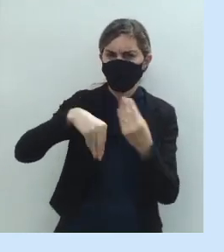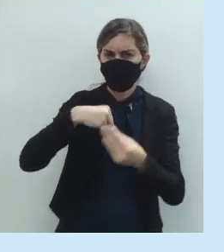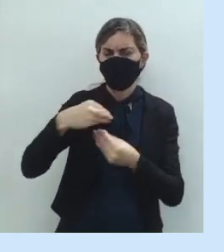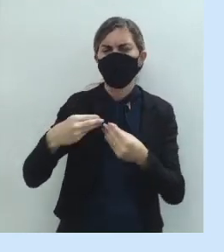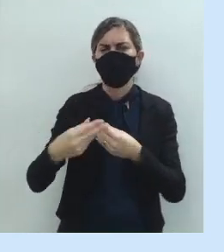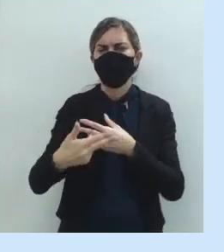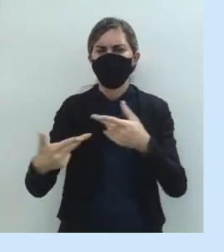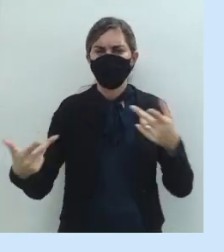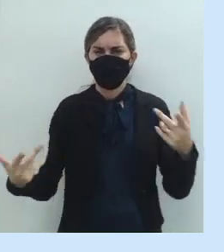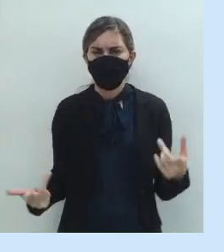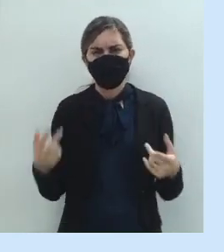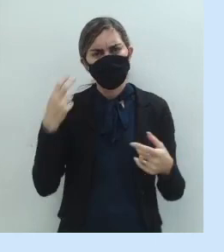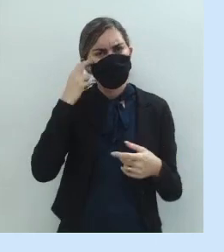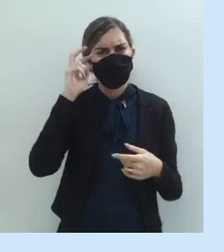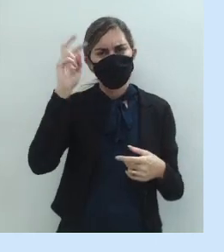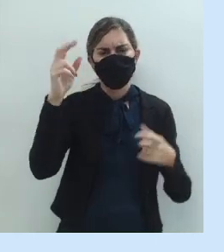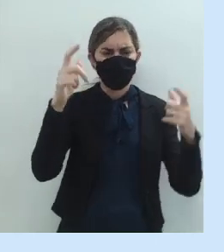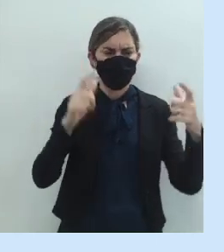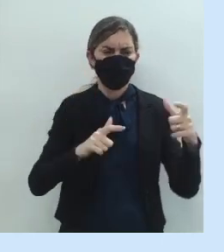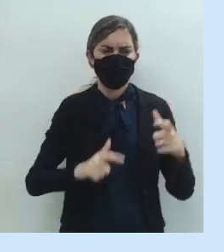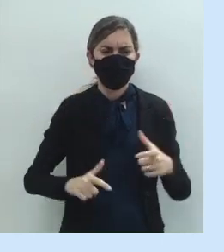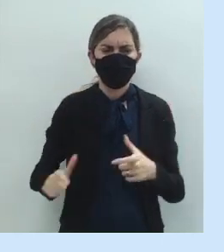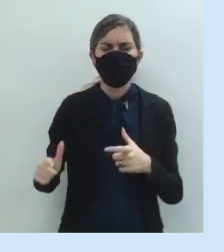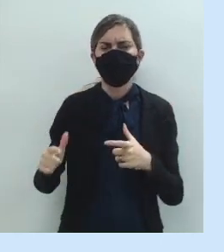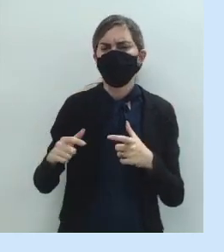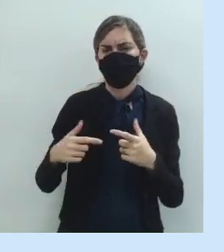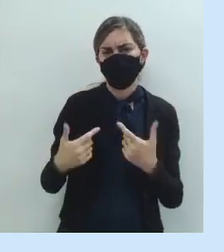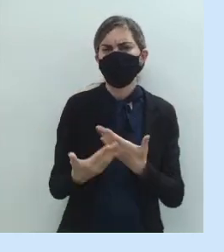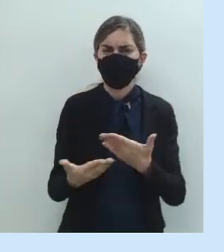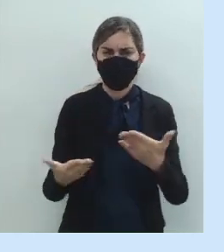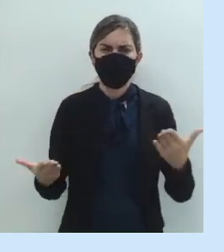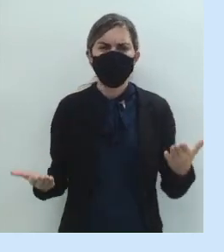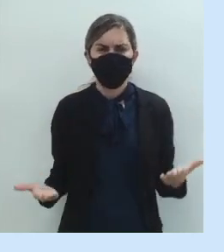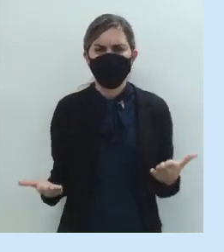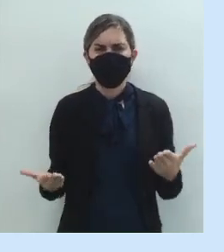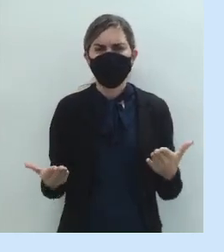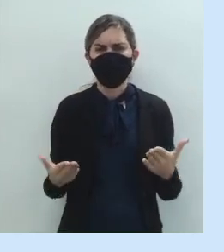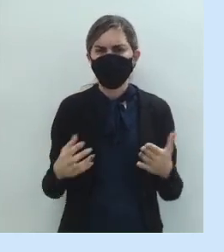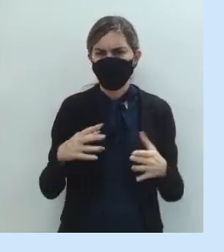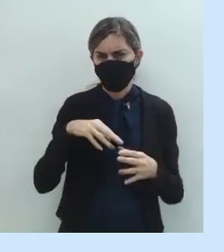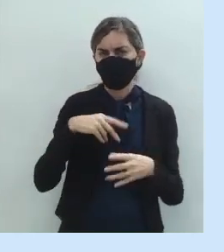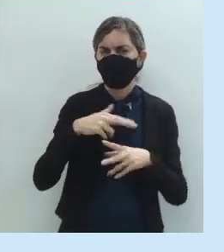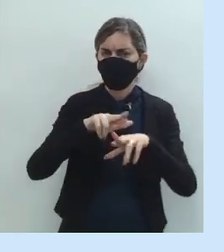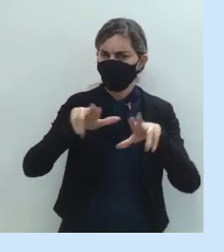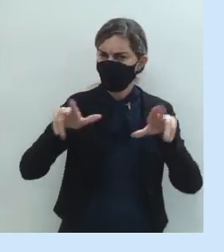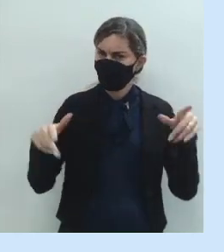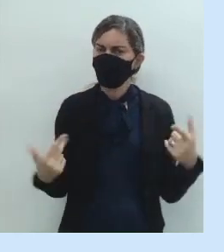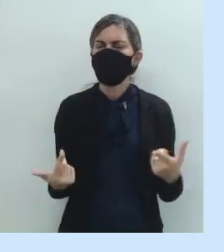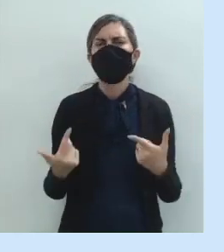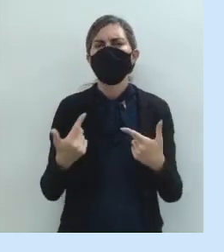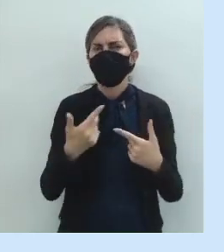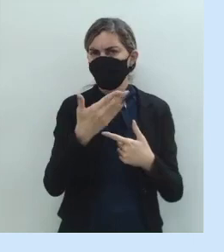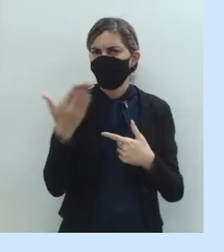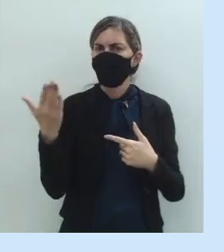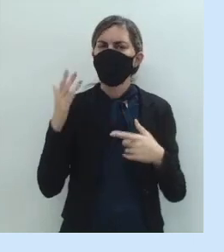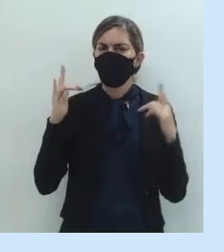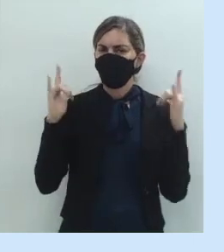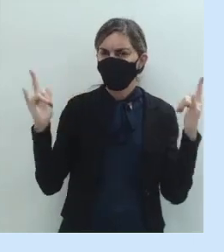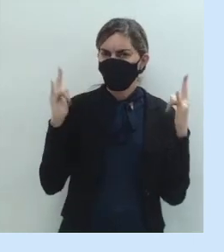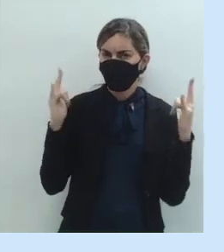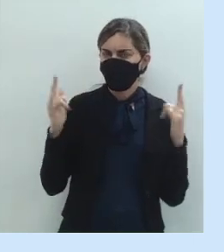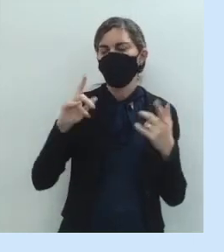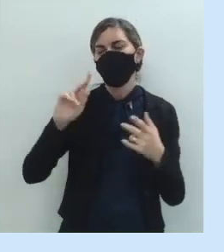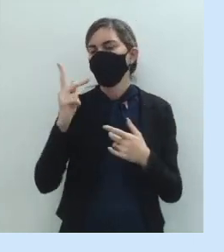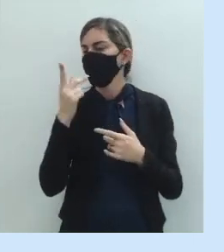desses elementos da nossa cultura regional com esses instrumentos do rock e do